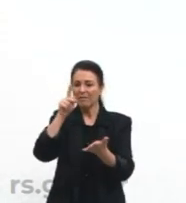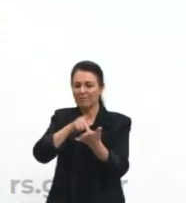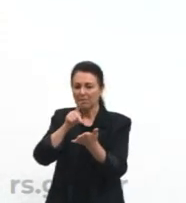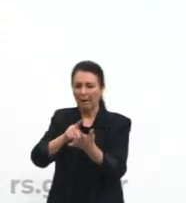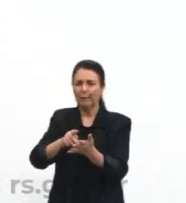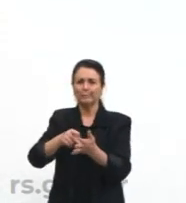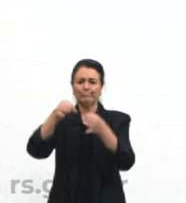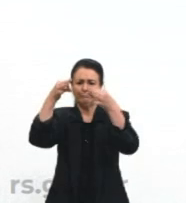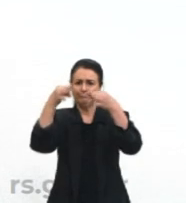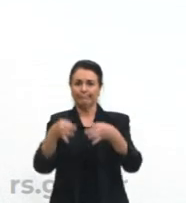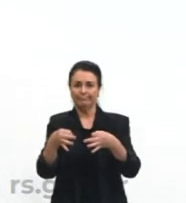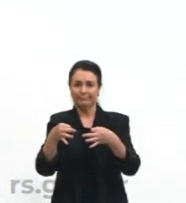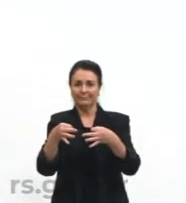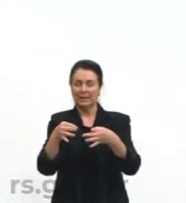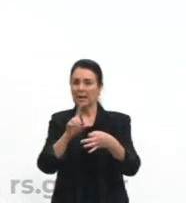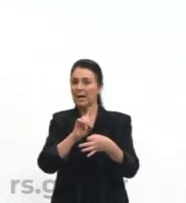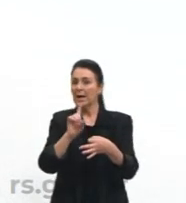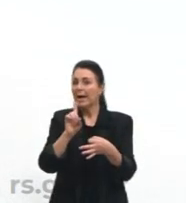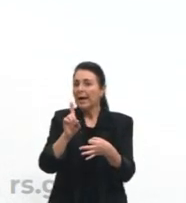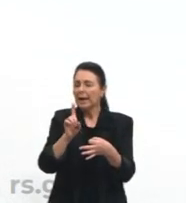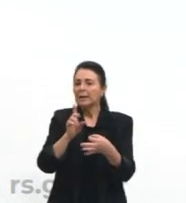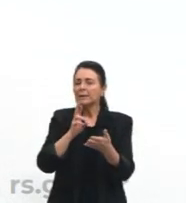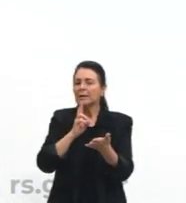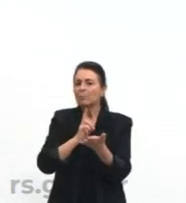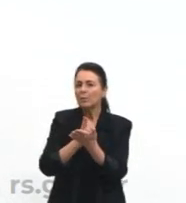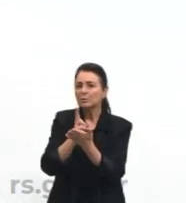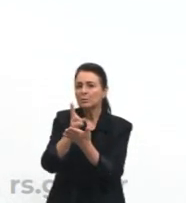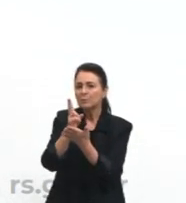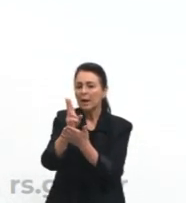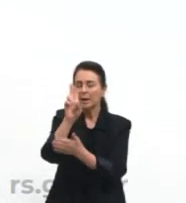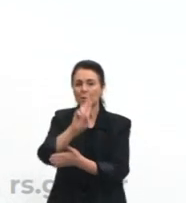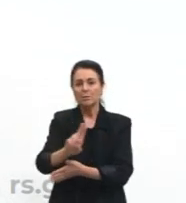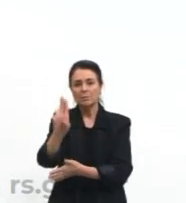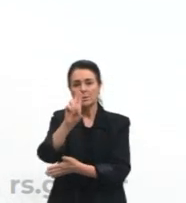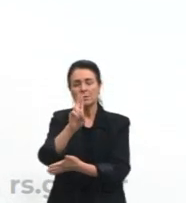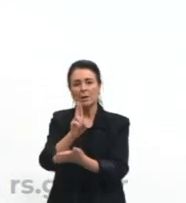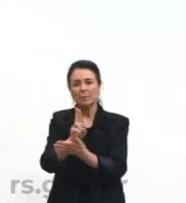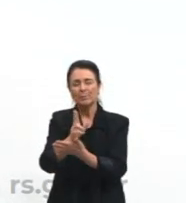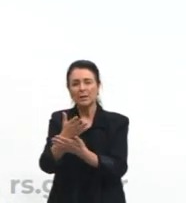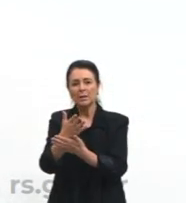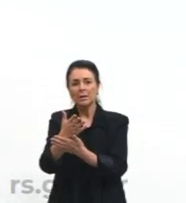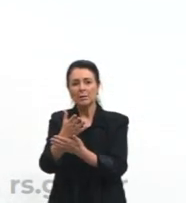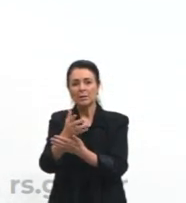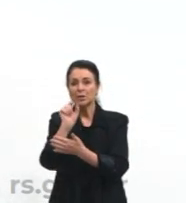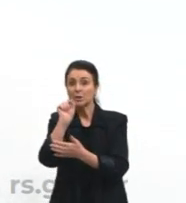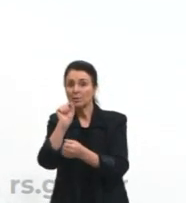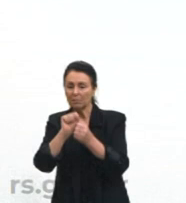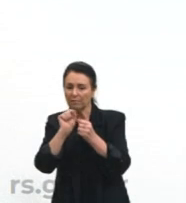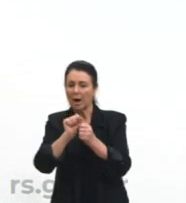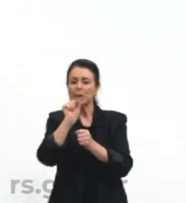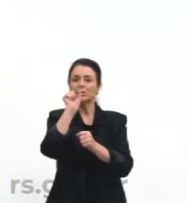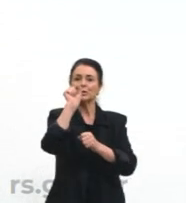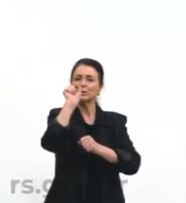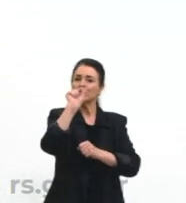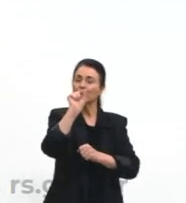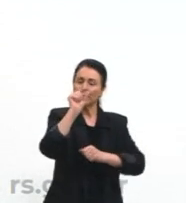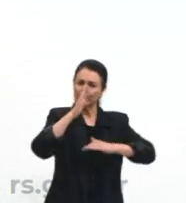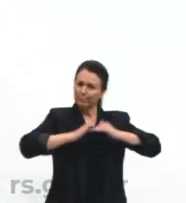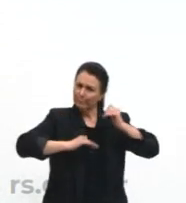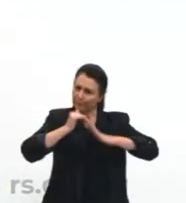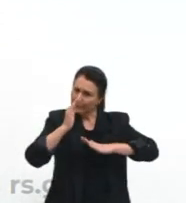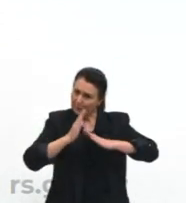ela ser antes definível pela prevalência da utilização Por parte dos seus praticantes de